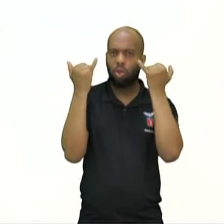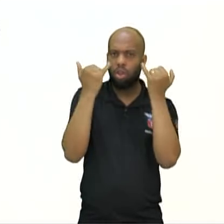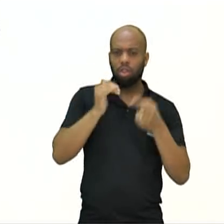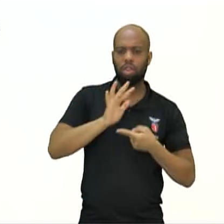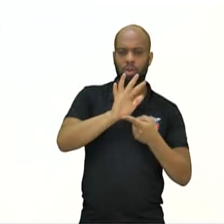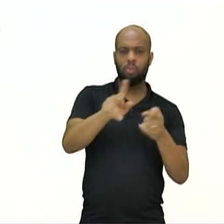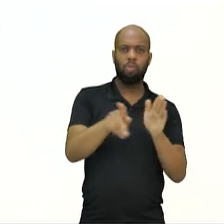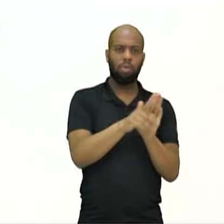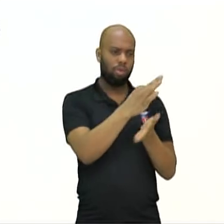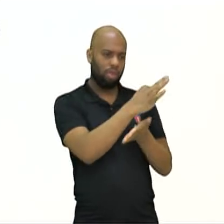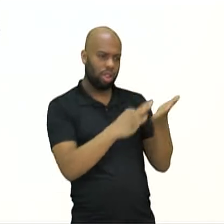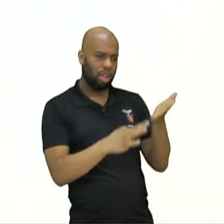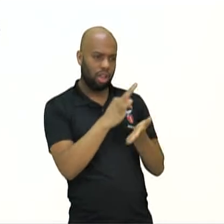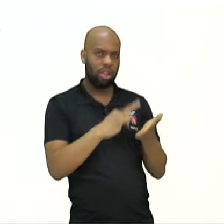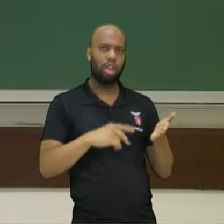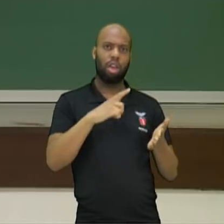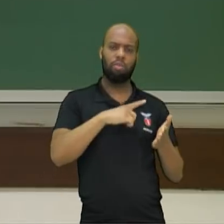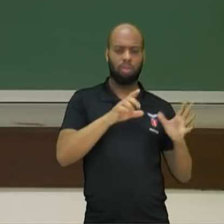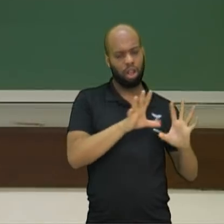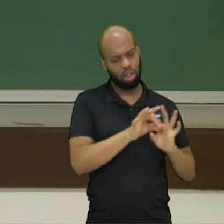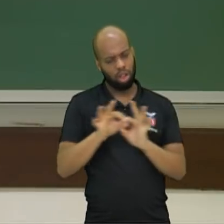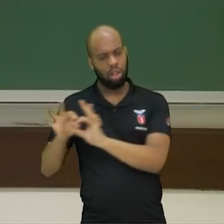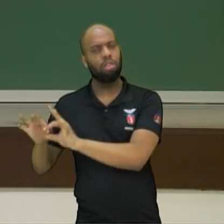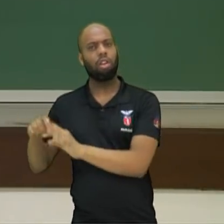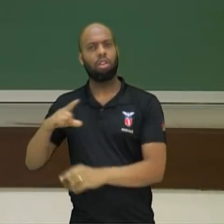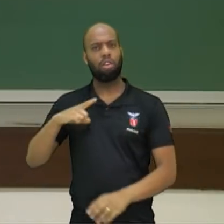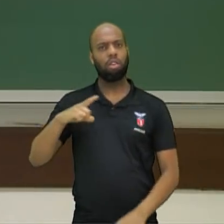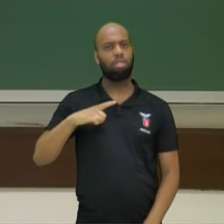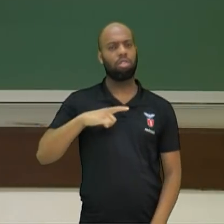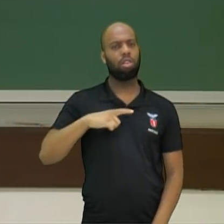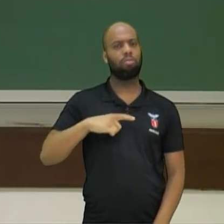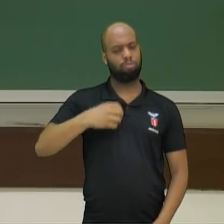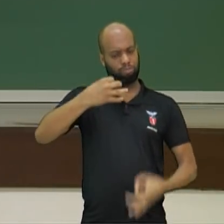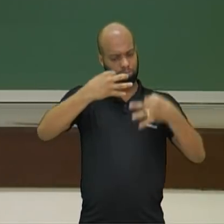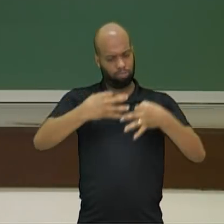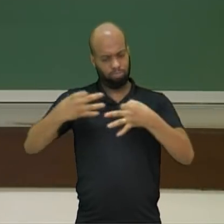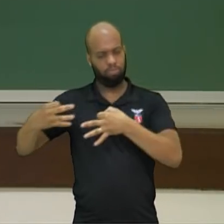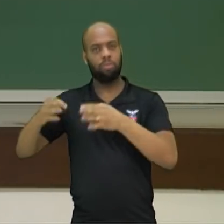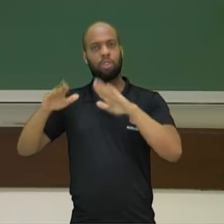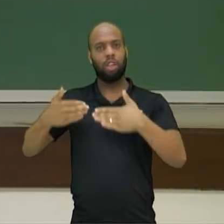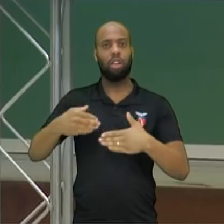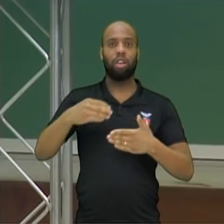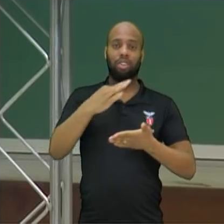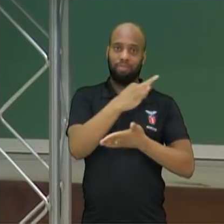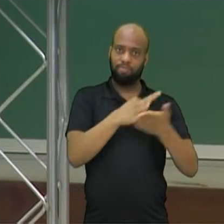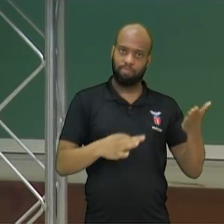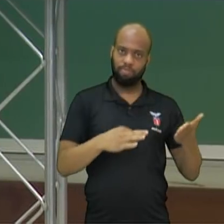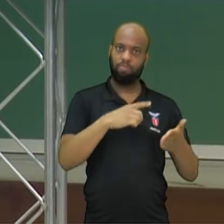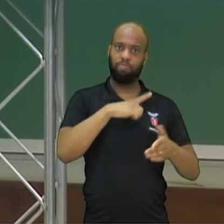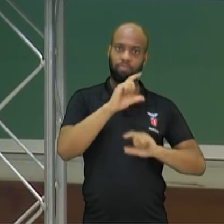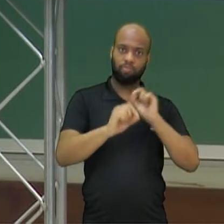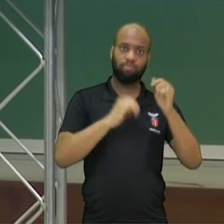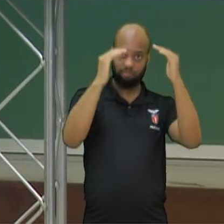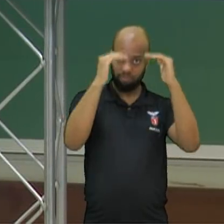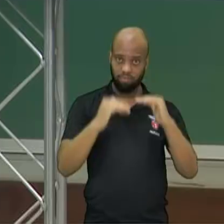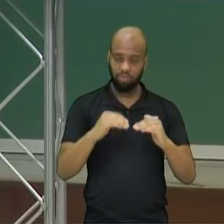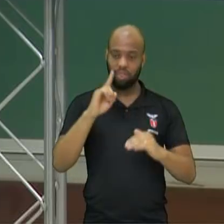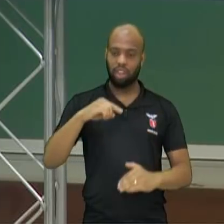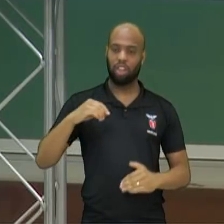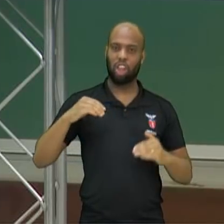apresenta num texto coeso e coerente. Então veja, gente, o corpo do texto é aquilo